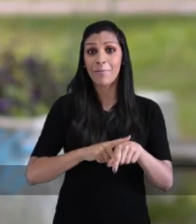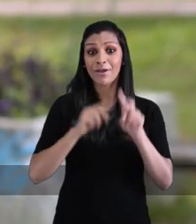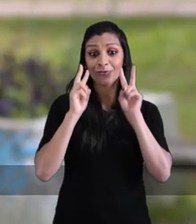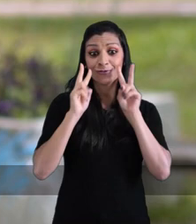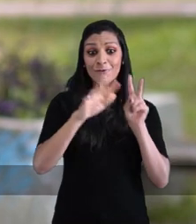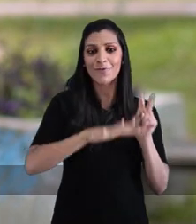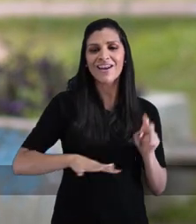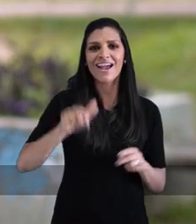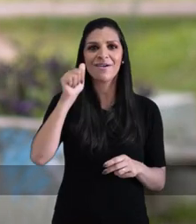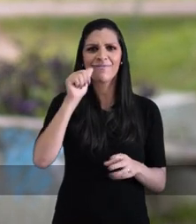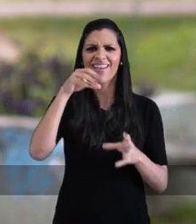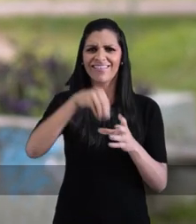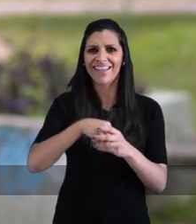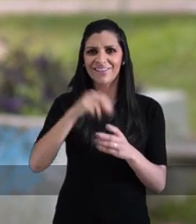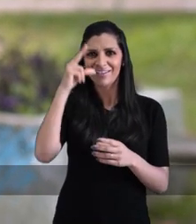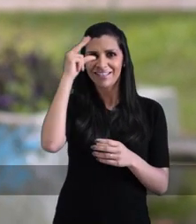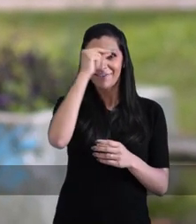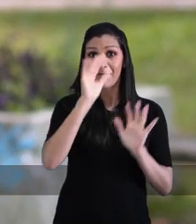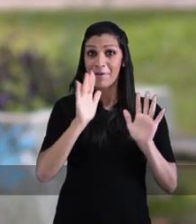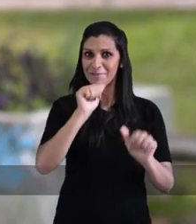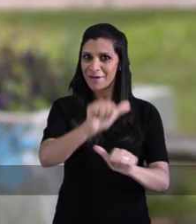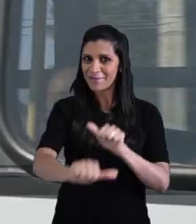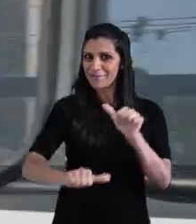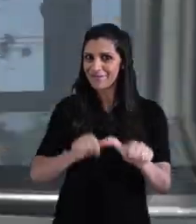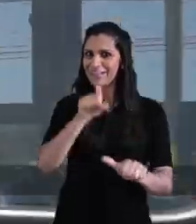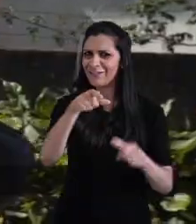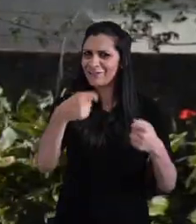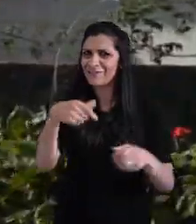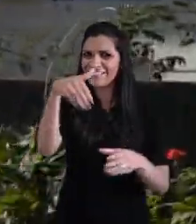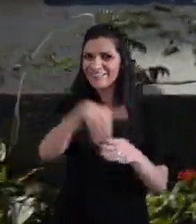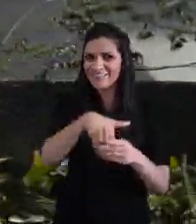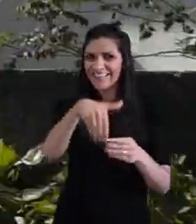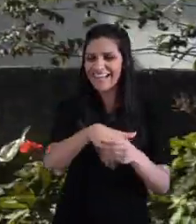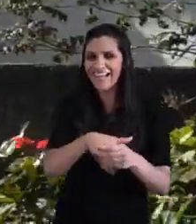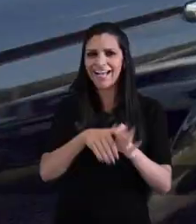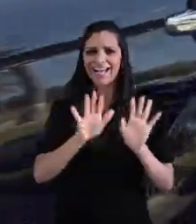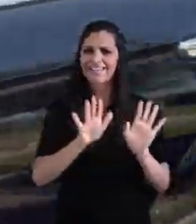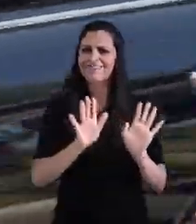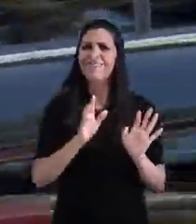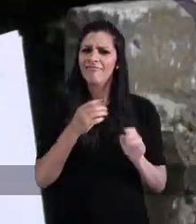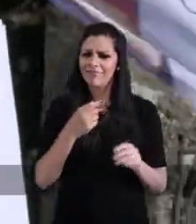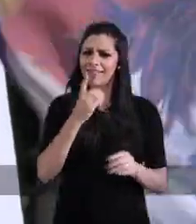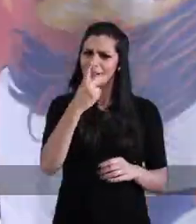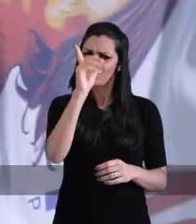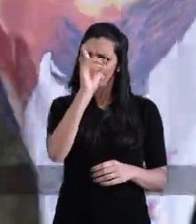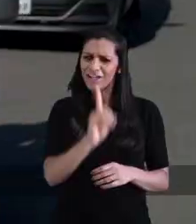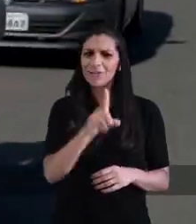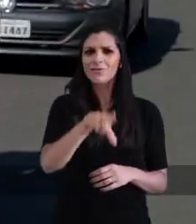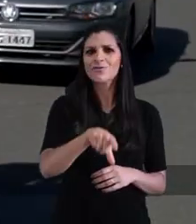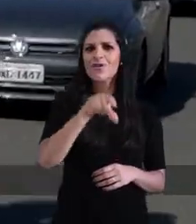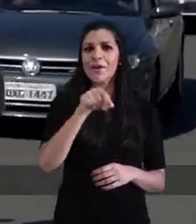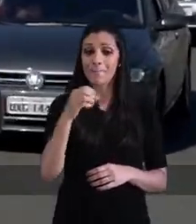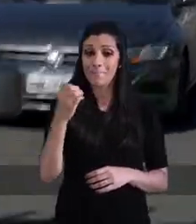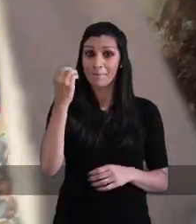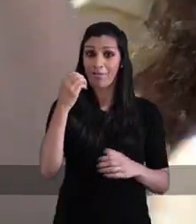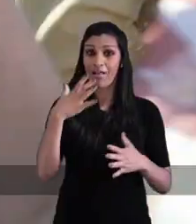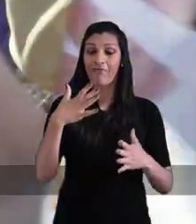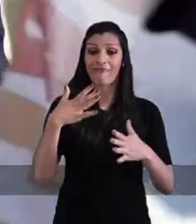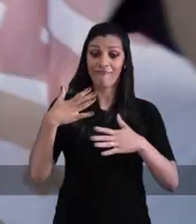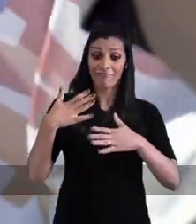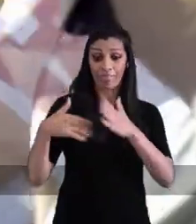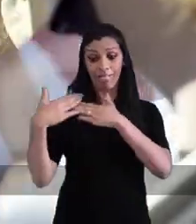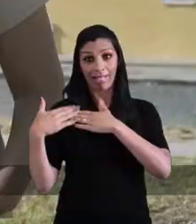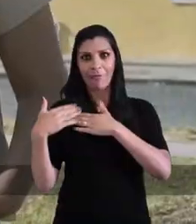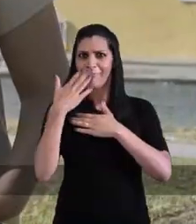Chegou a hora de ter o olhar das mulheres na prefeitura. Mas para mudar, tu tens que votar. Não abra mão do teu direito de